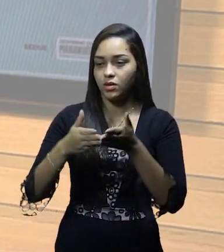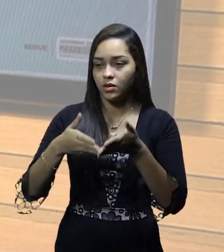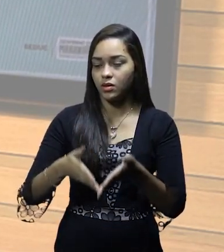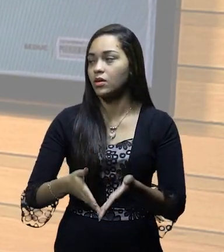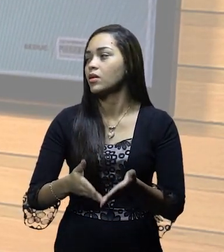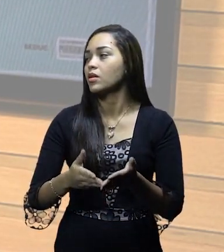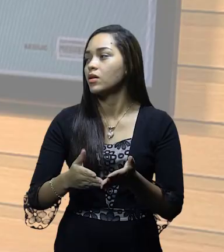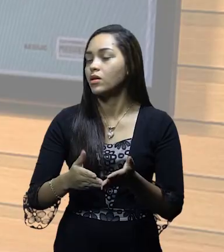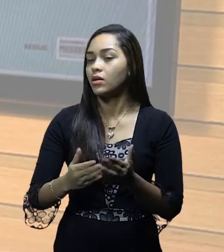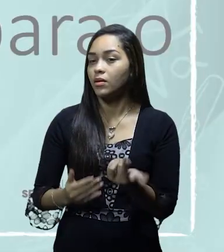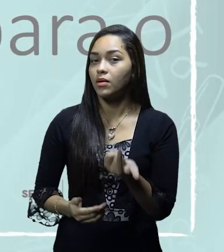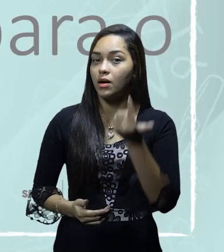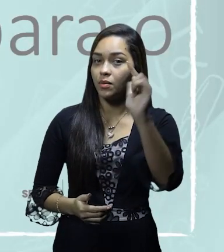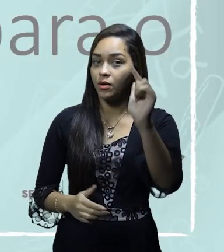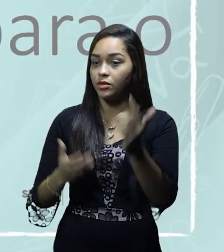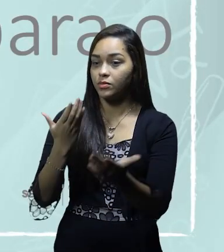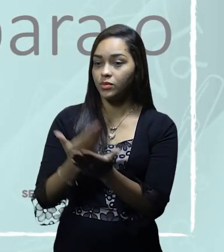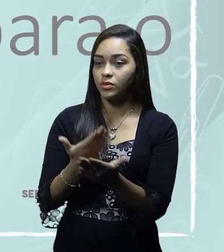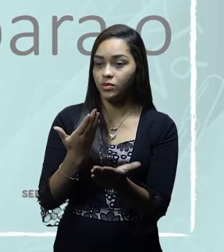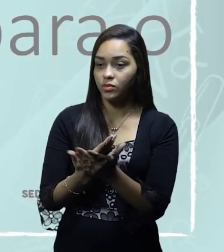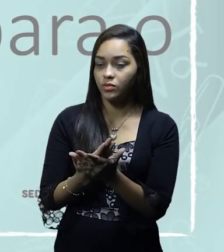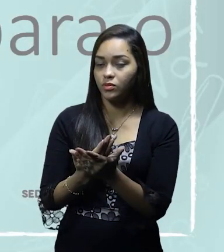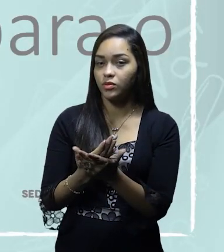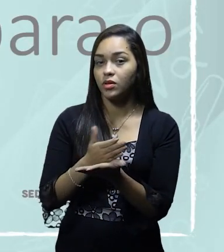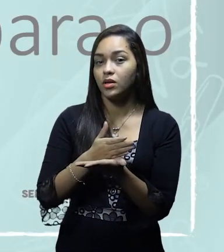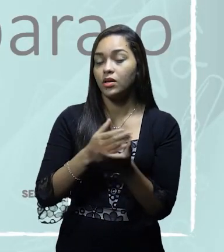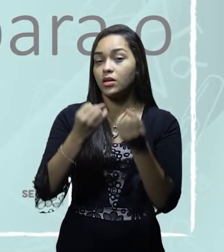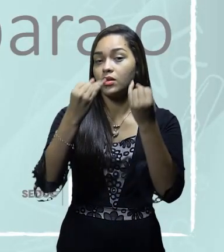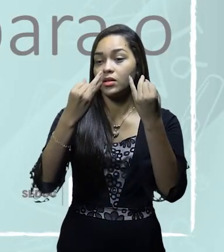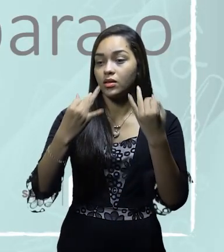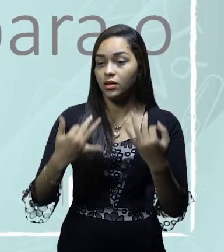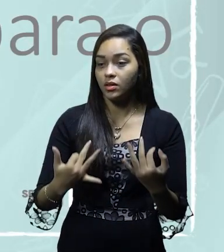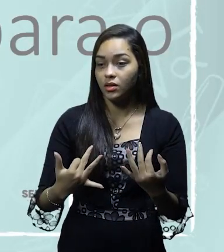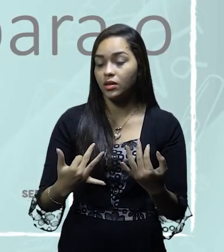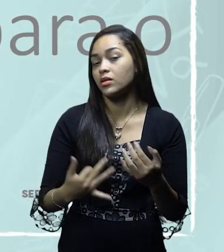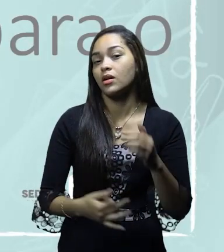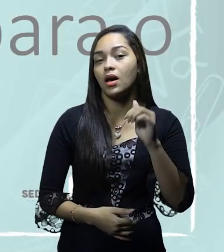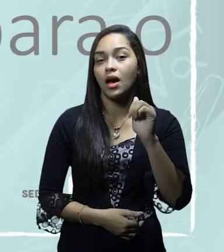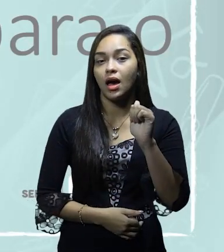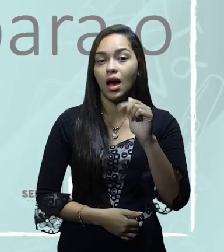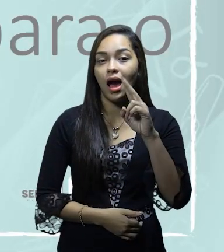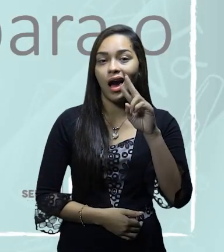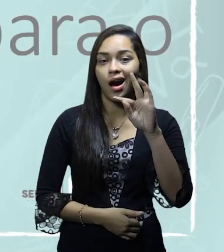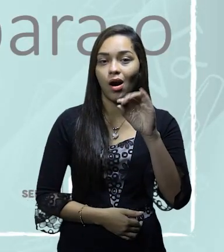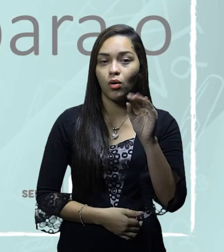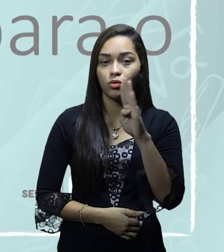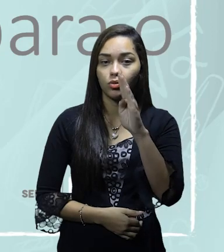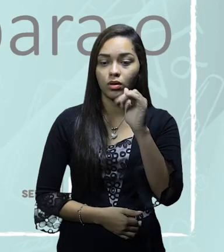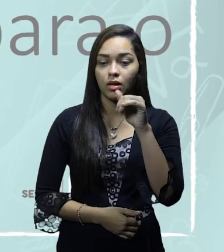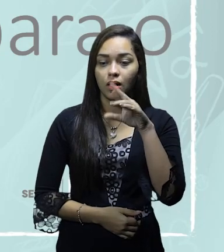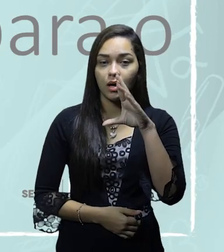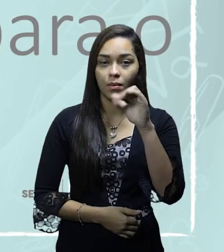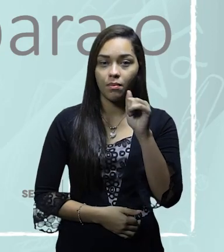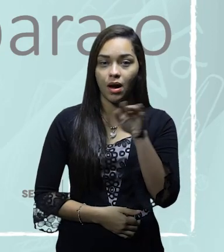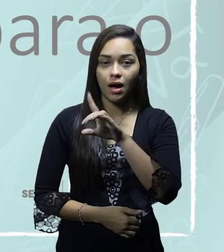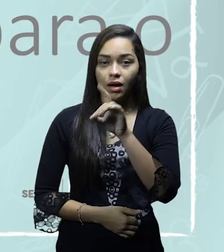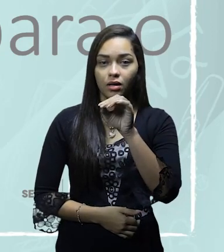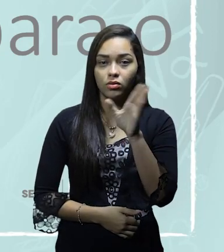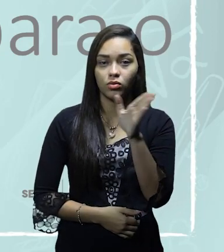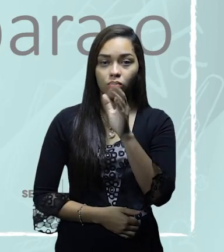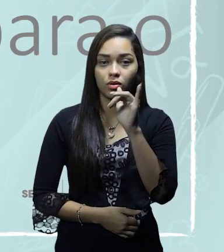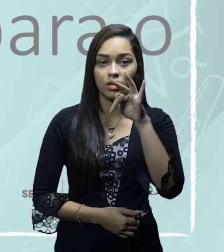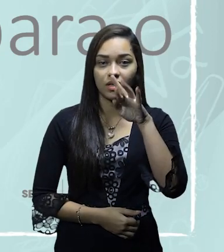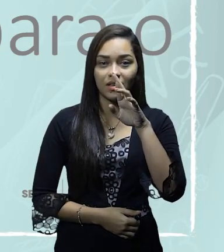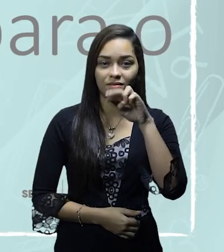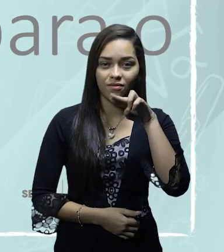humanismo, certo? Então, assim, por meio da presença de 2 barqueiros, tá? Eu vou deixar aqui para a próxima